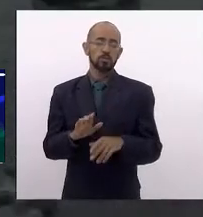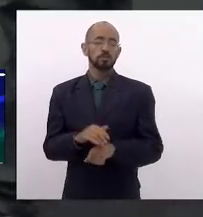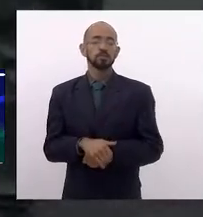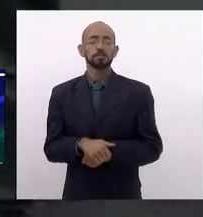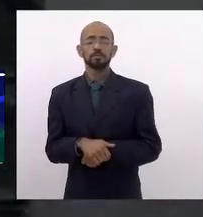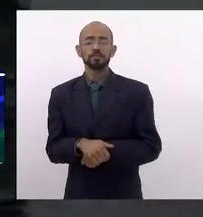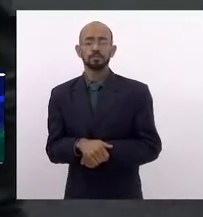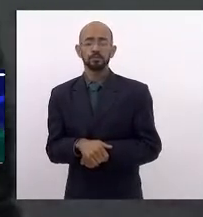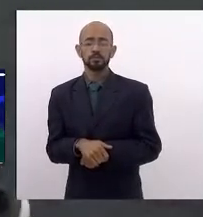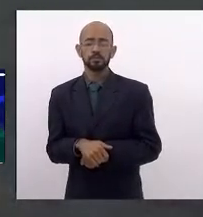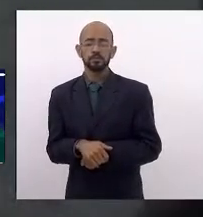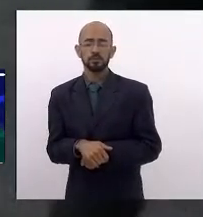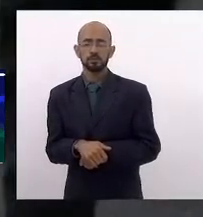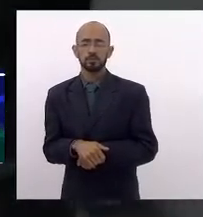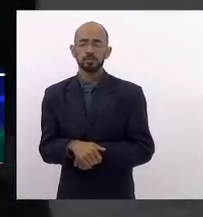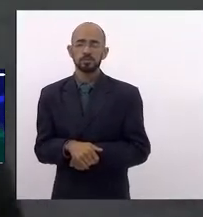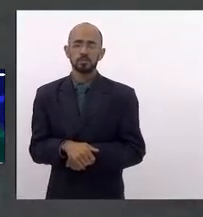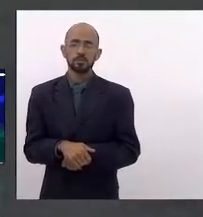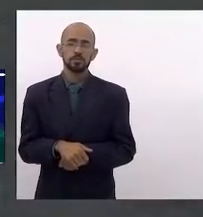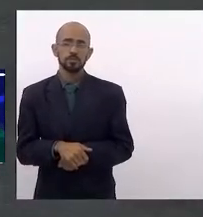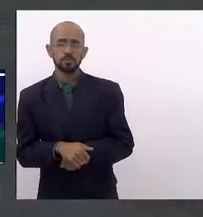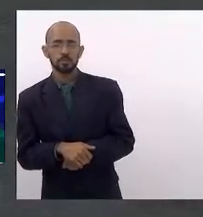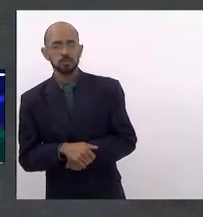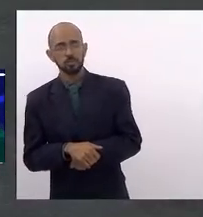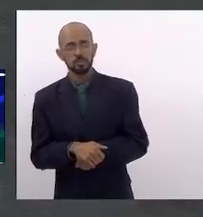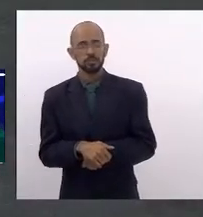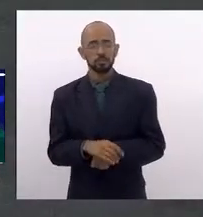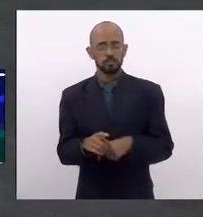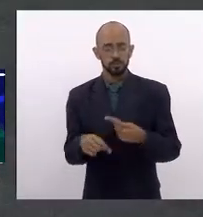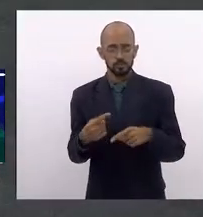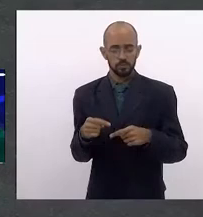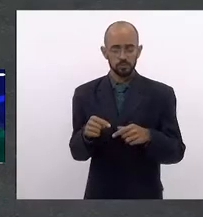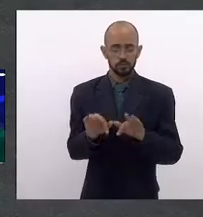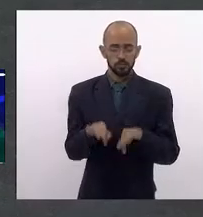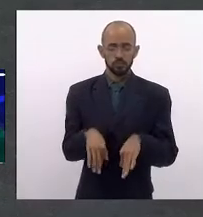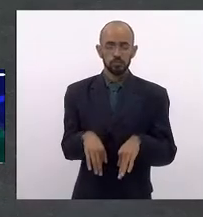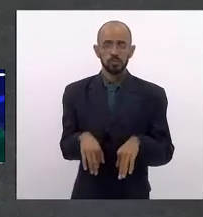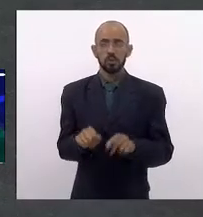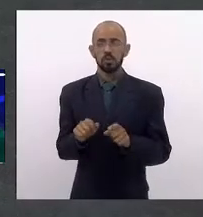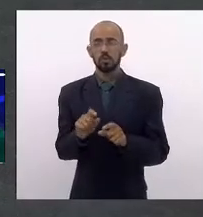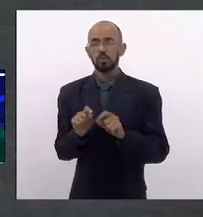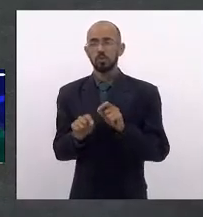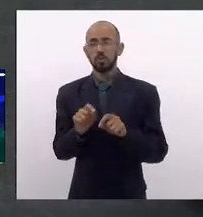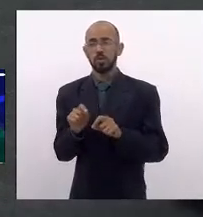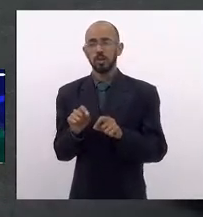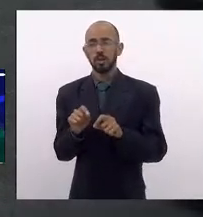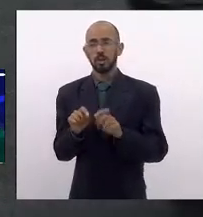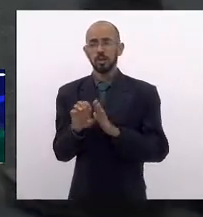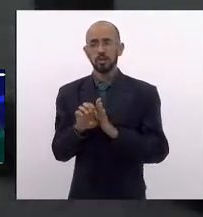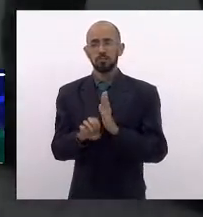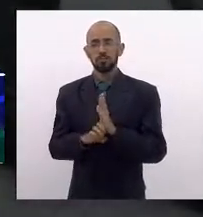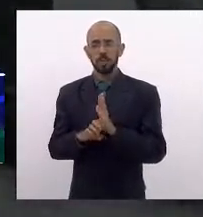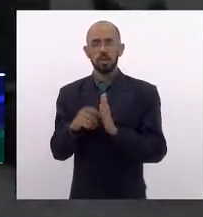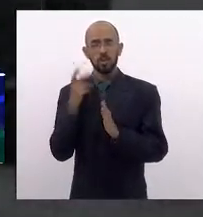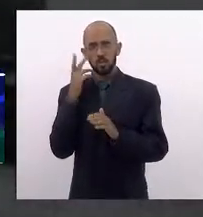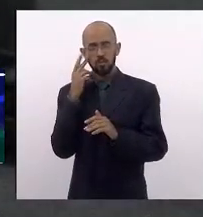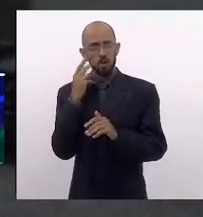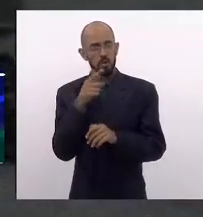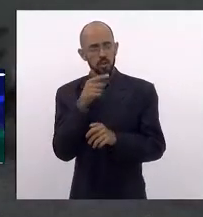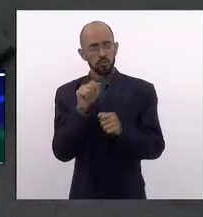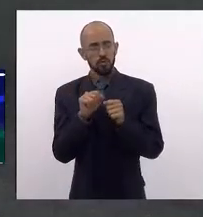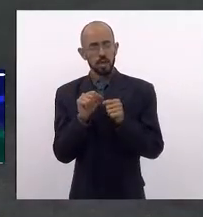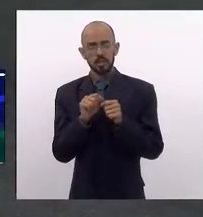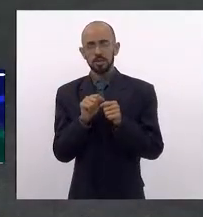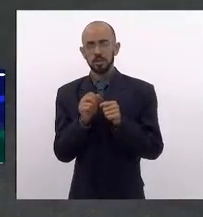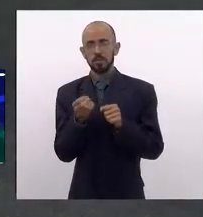o q e finalmente e ele normalmente faz essa emenda e não fez seria